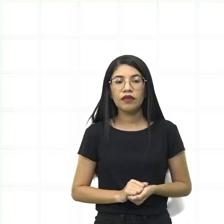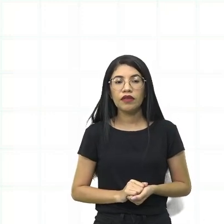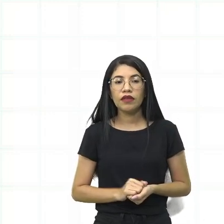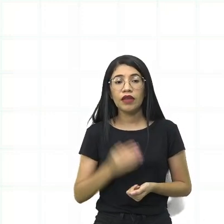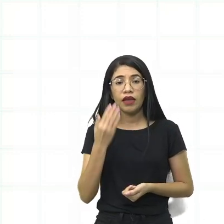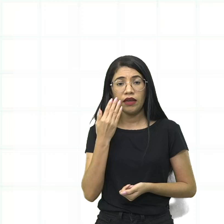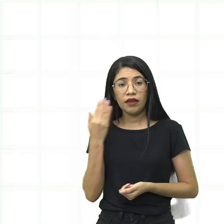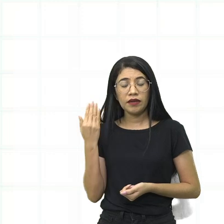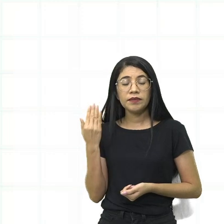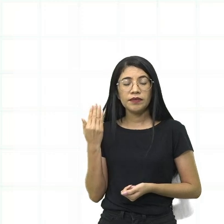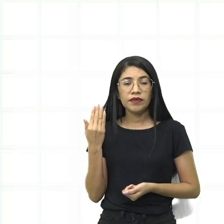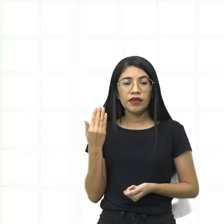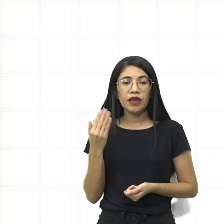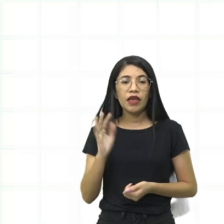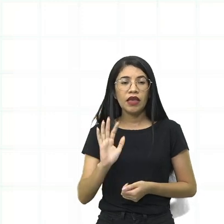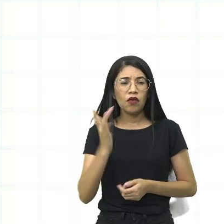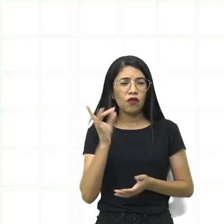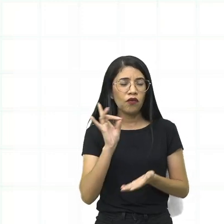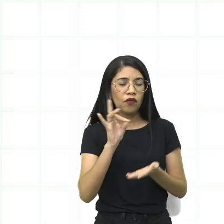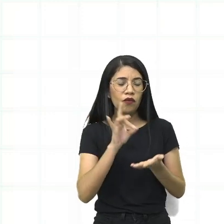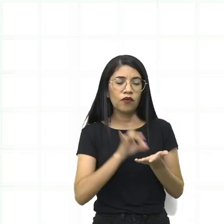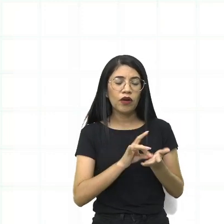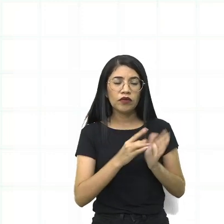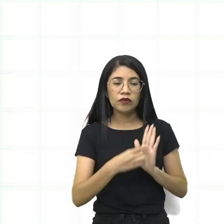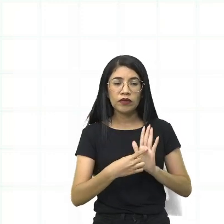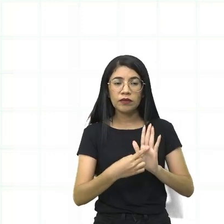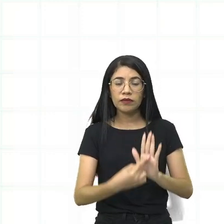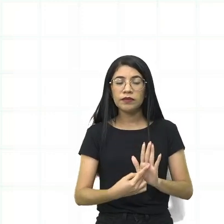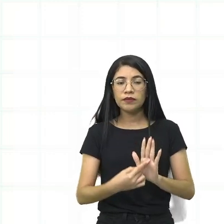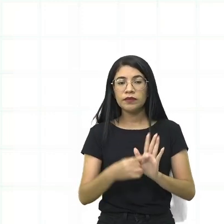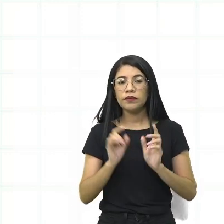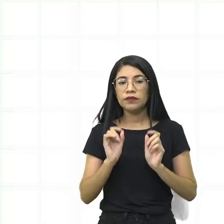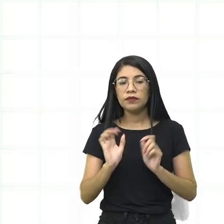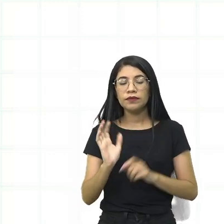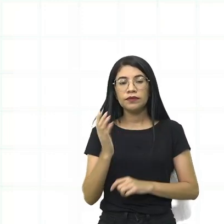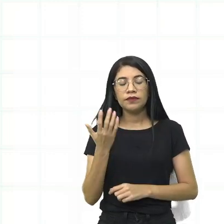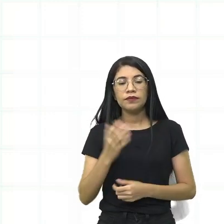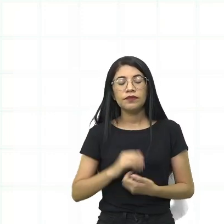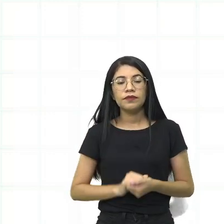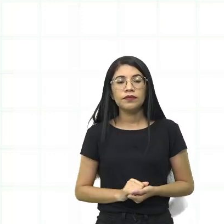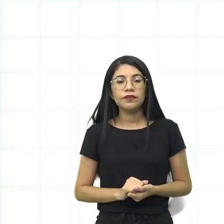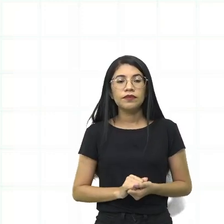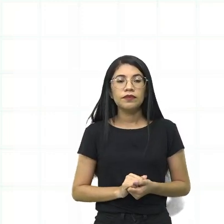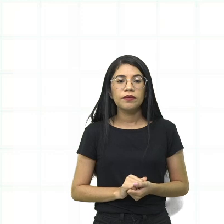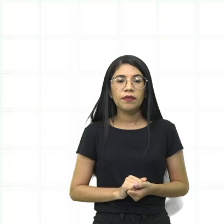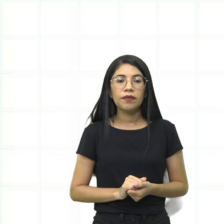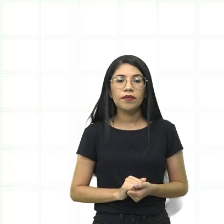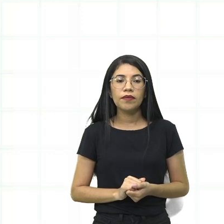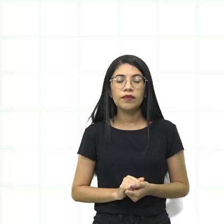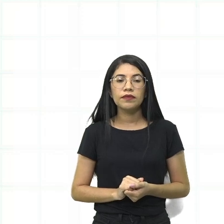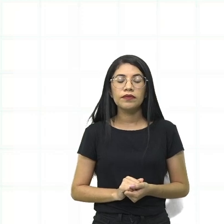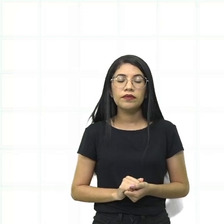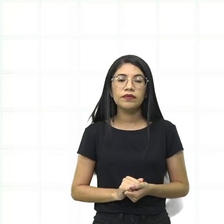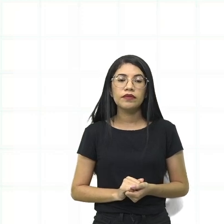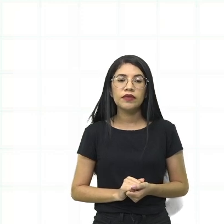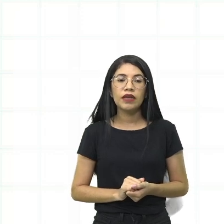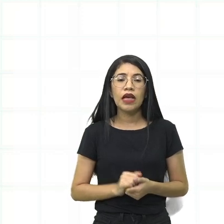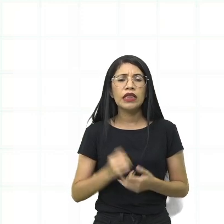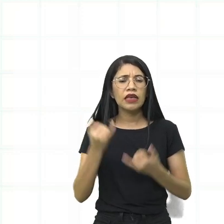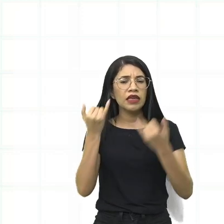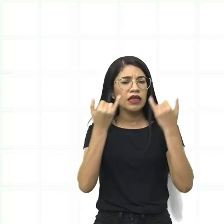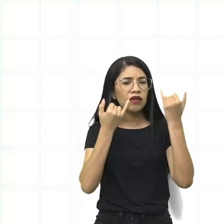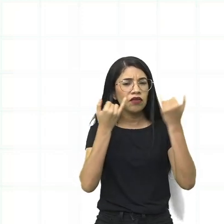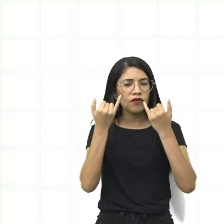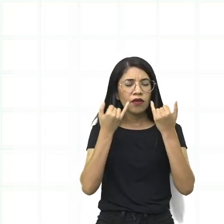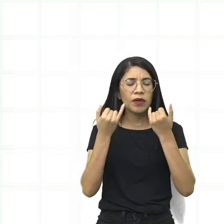nesse primeiro momento, onde eu trago para vocês, né, que é um fato, nesse primeiro momento, né, a gente tem aí os dados,